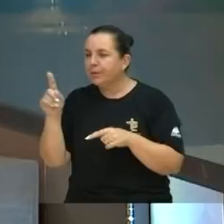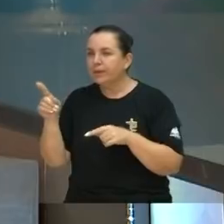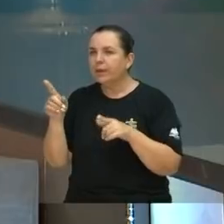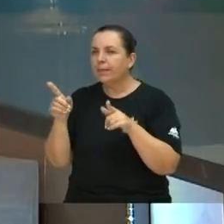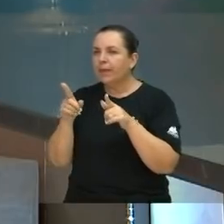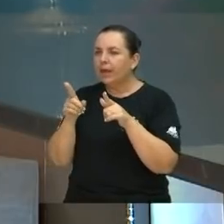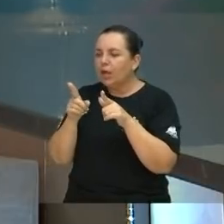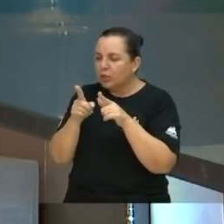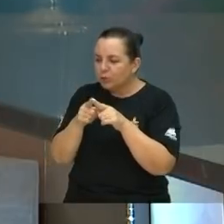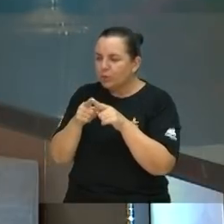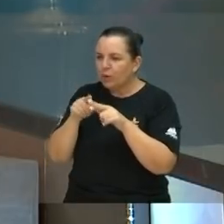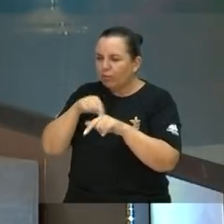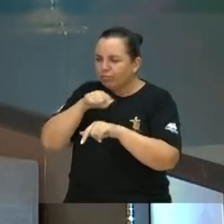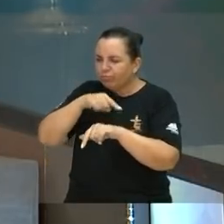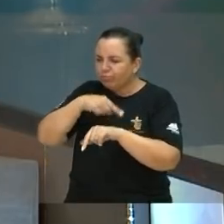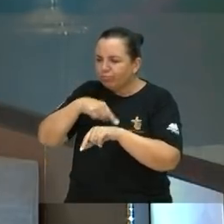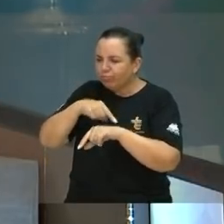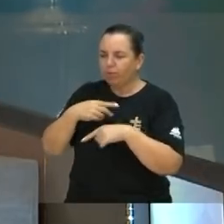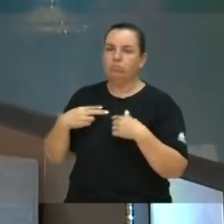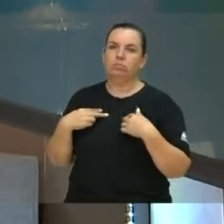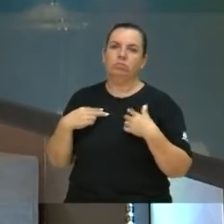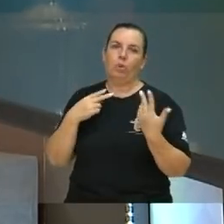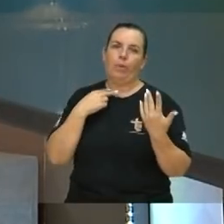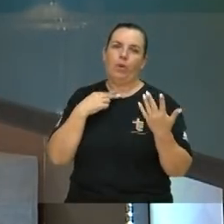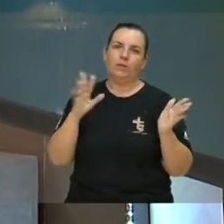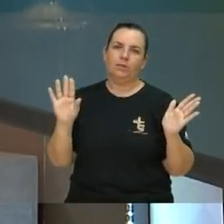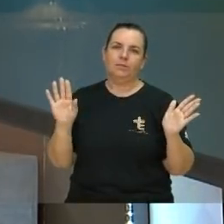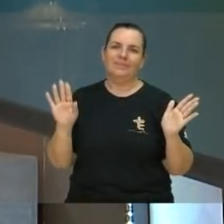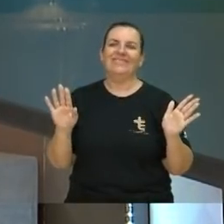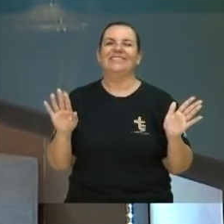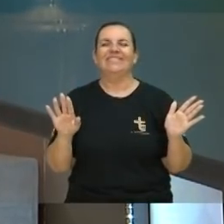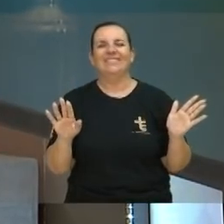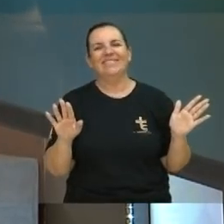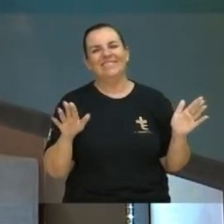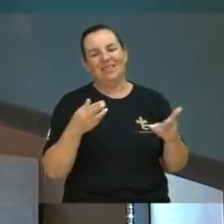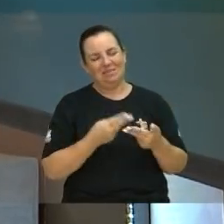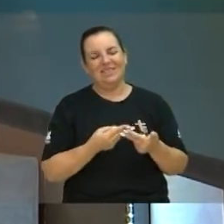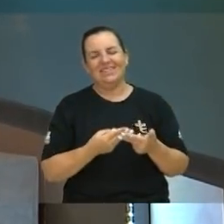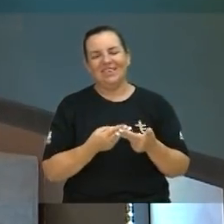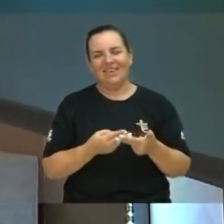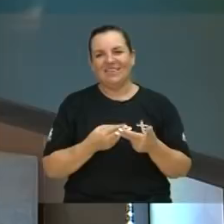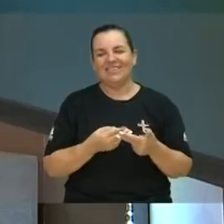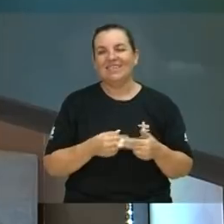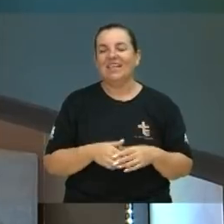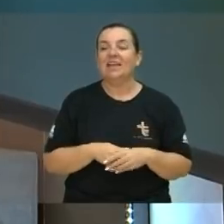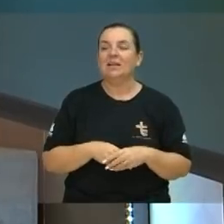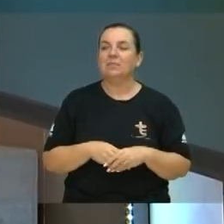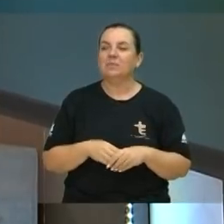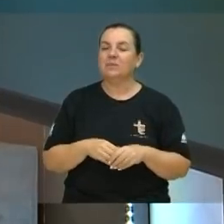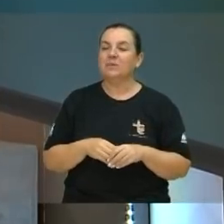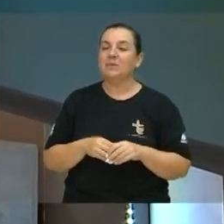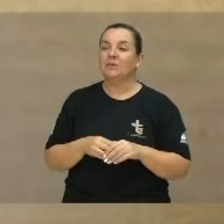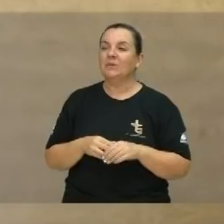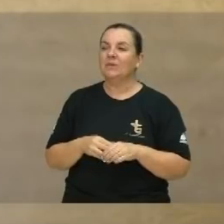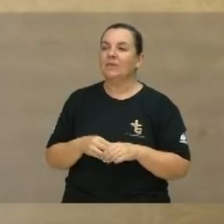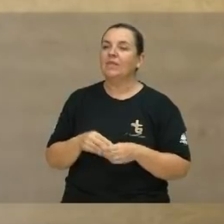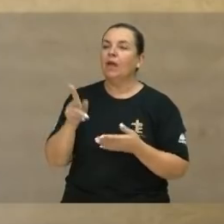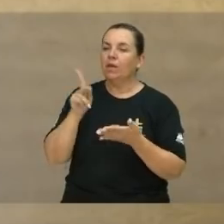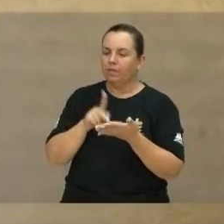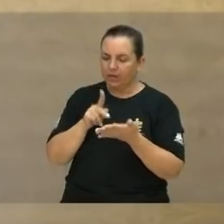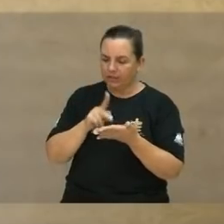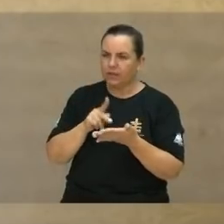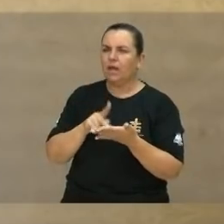poderia diminuir a velocidade do tempo eles disseram que não vão fazer isso então tenho que me submeter vamos lá em